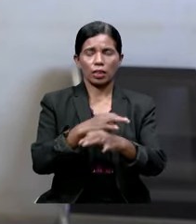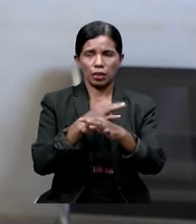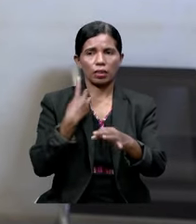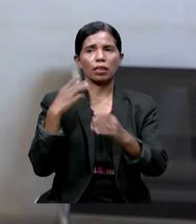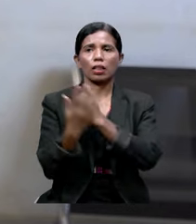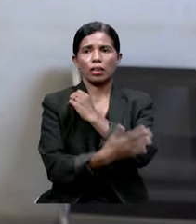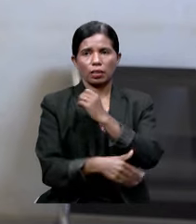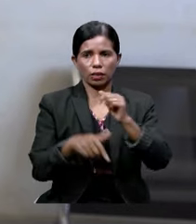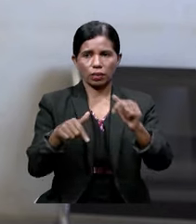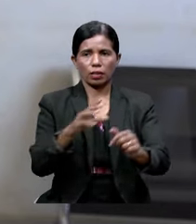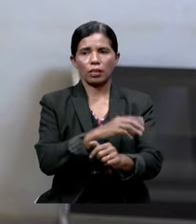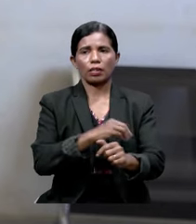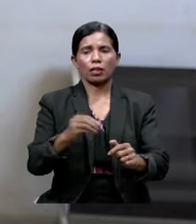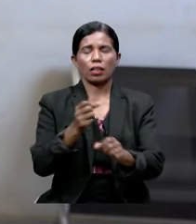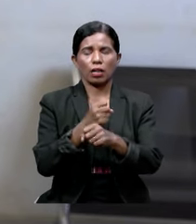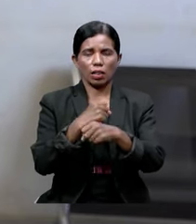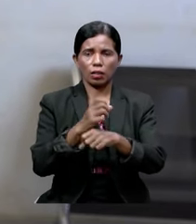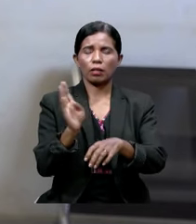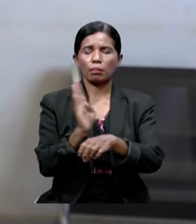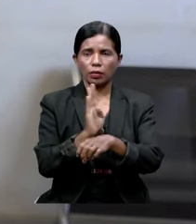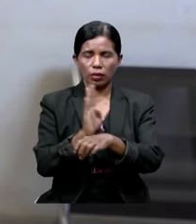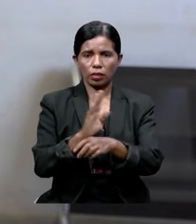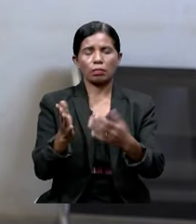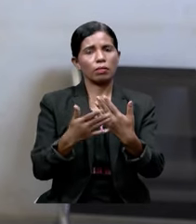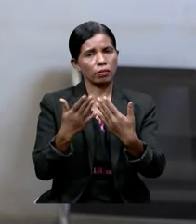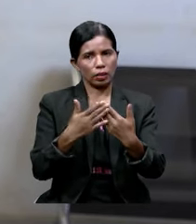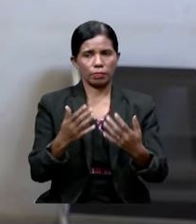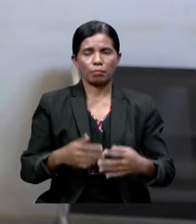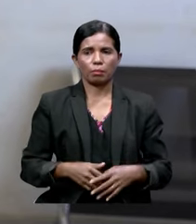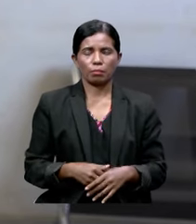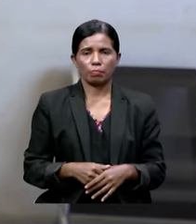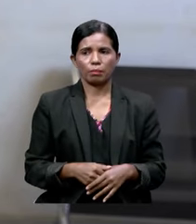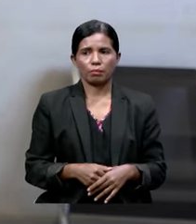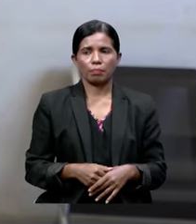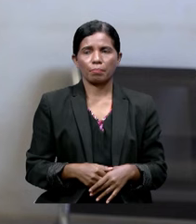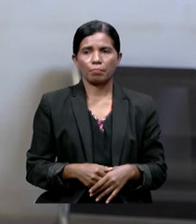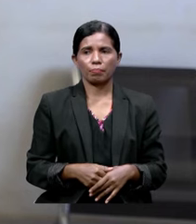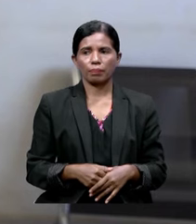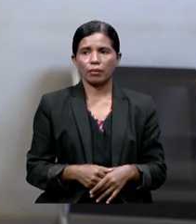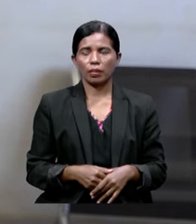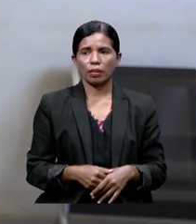railara en termos de halo negosio nebema fácil nega itania